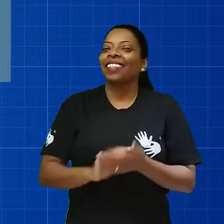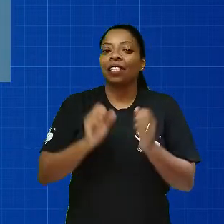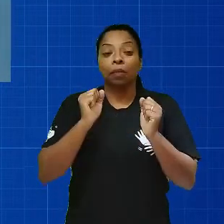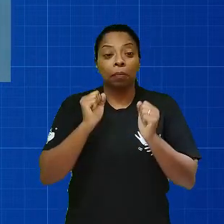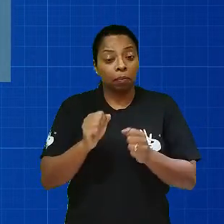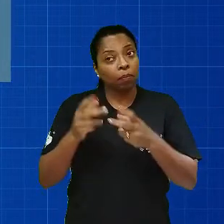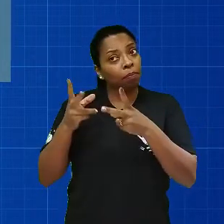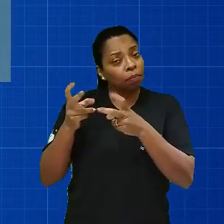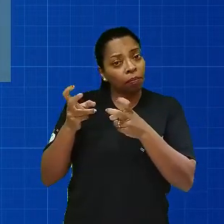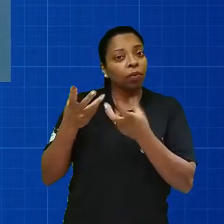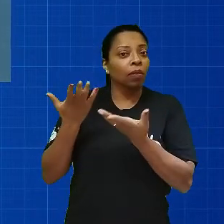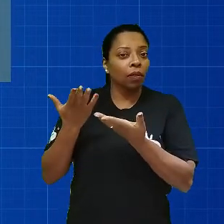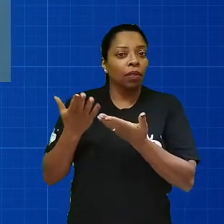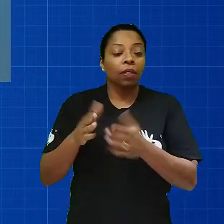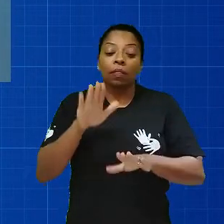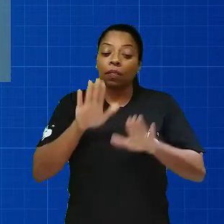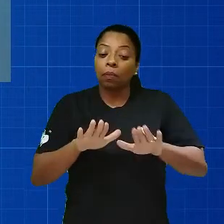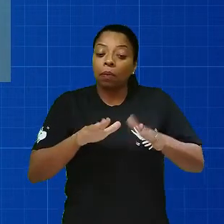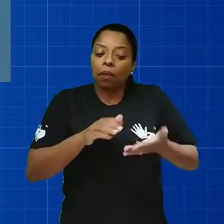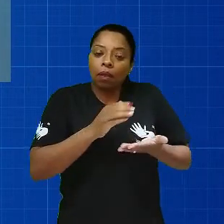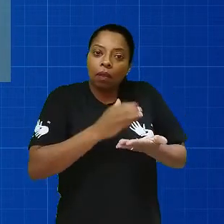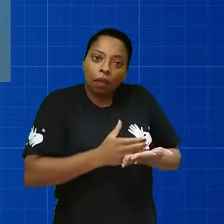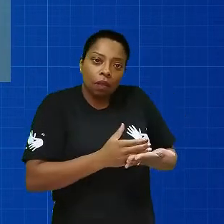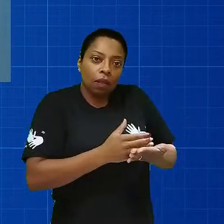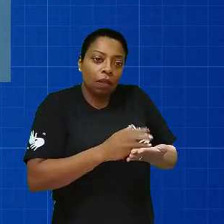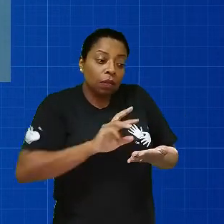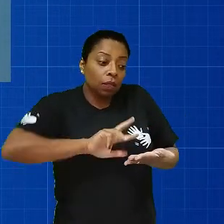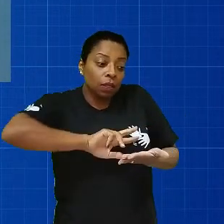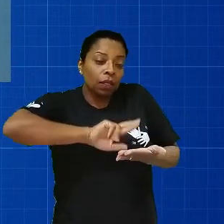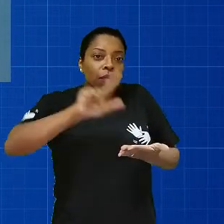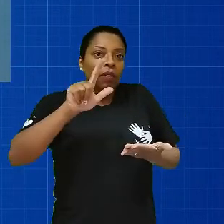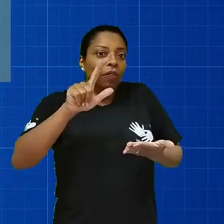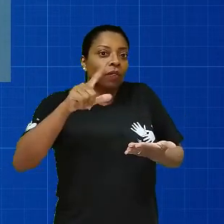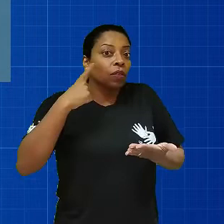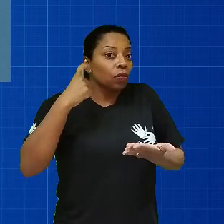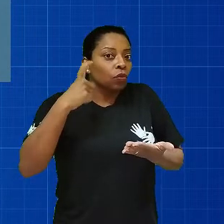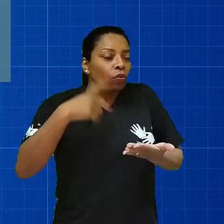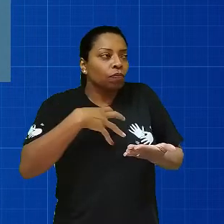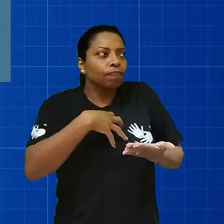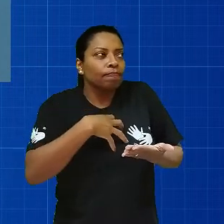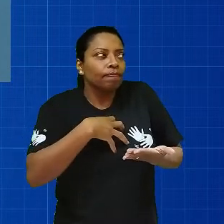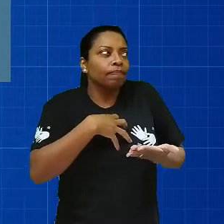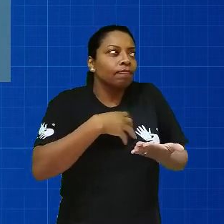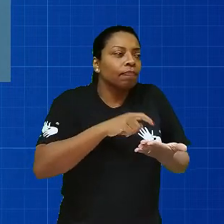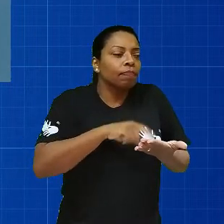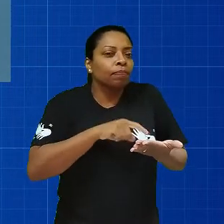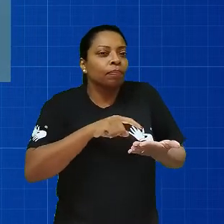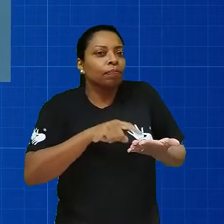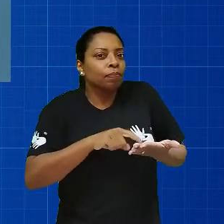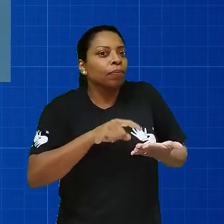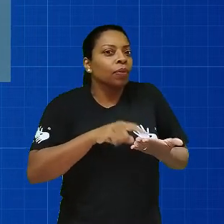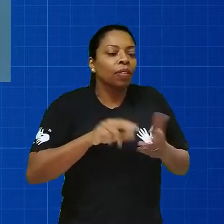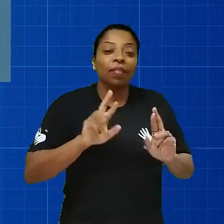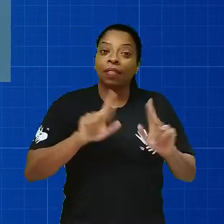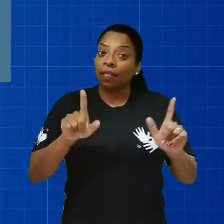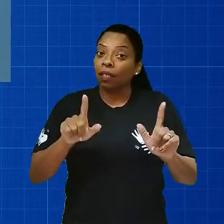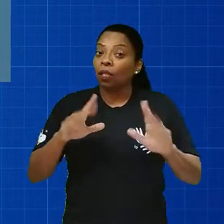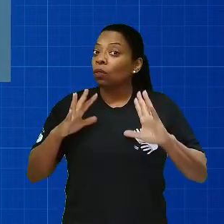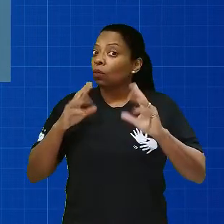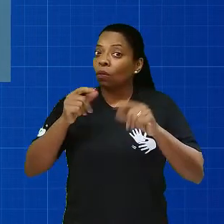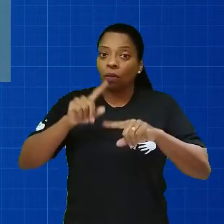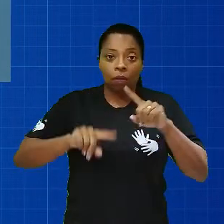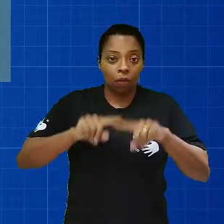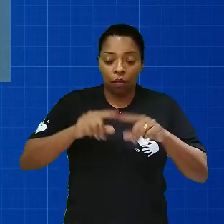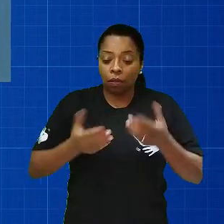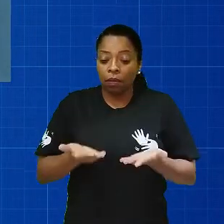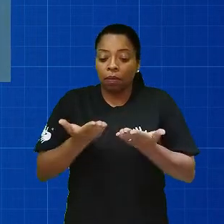também explorar, porque dependendo da base que você põe, o som fica bem diferente. Todo instrumento, quando tem